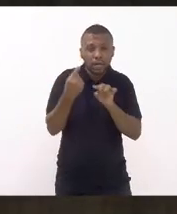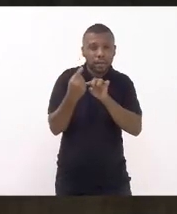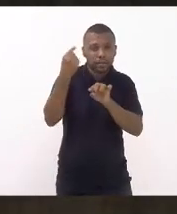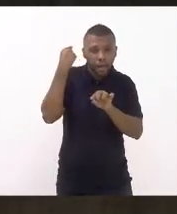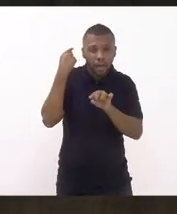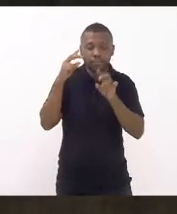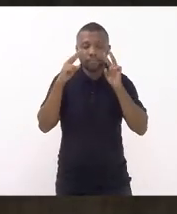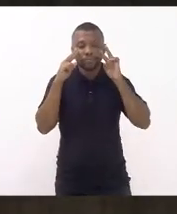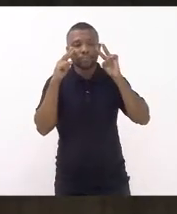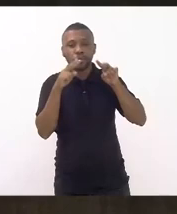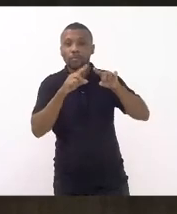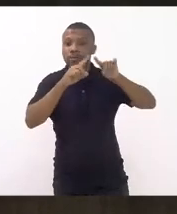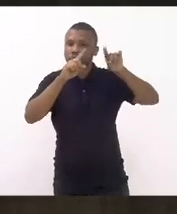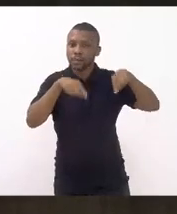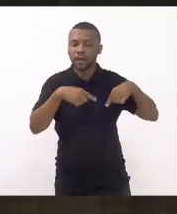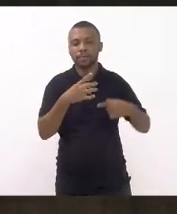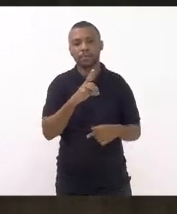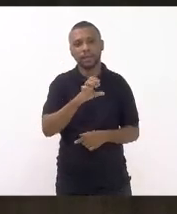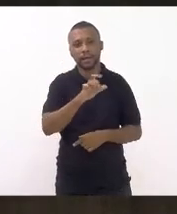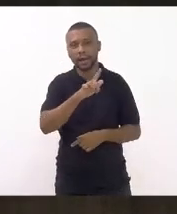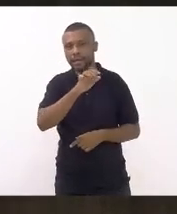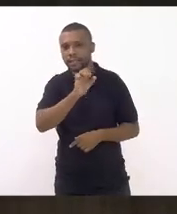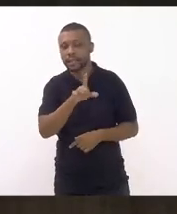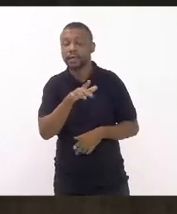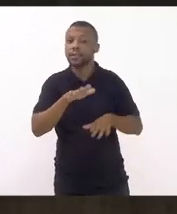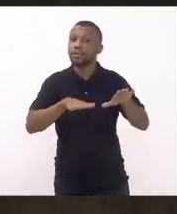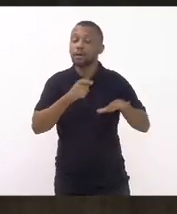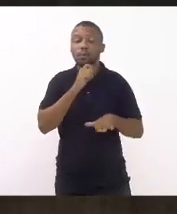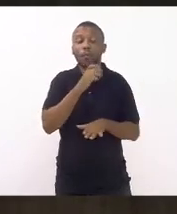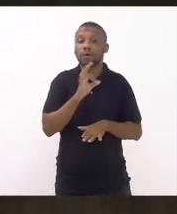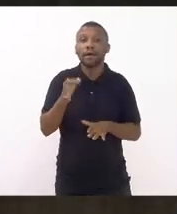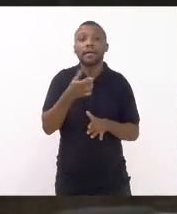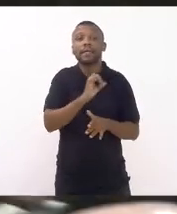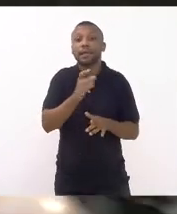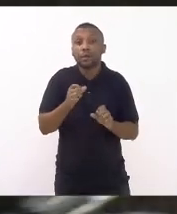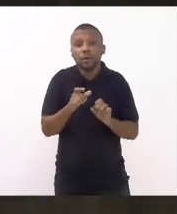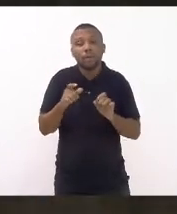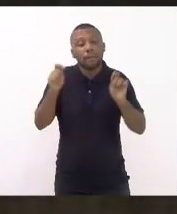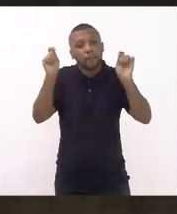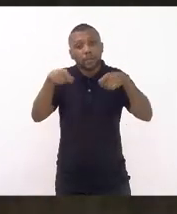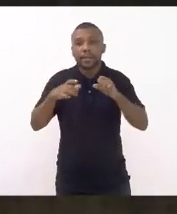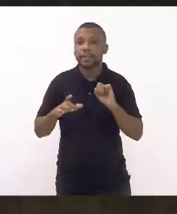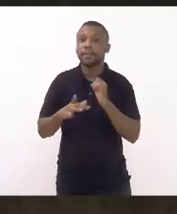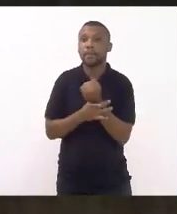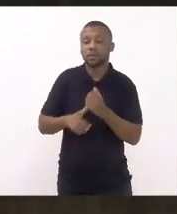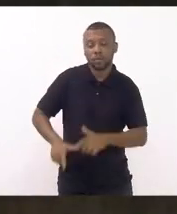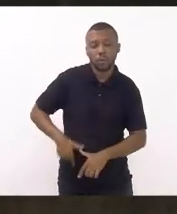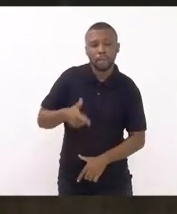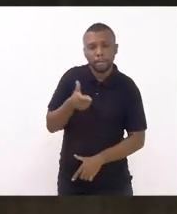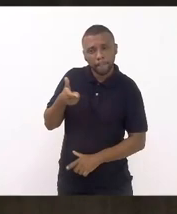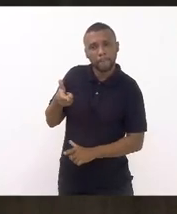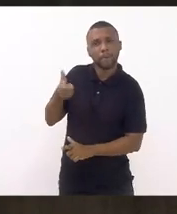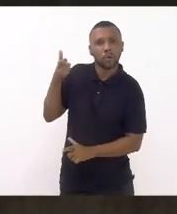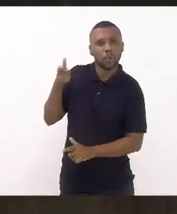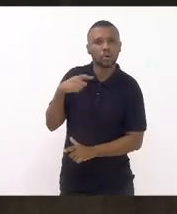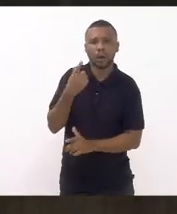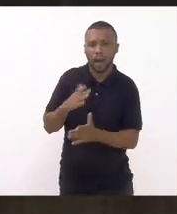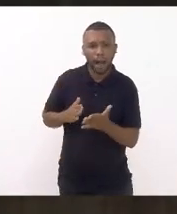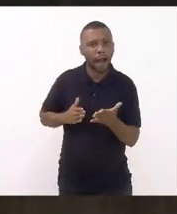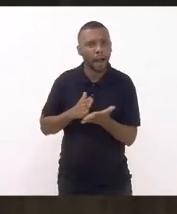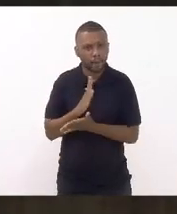reconhecido como funcionário do DEGASE, talvez não tivesse sido morto se pudesse se proteger com o porte de armas que a gente aprovou